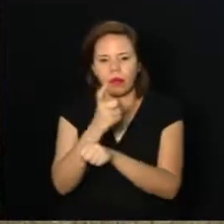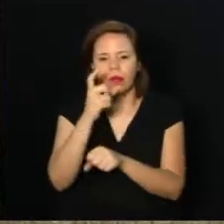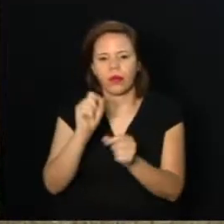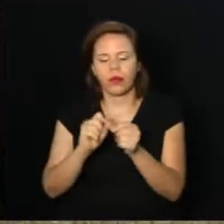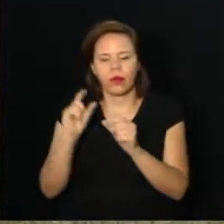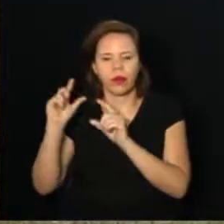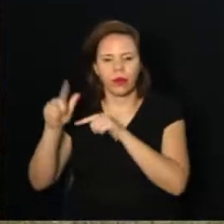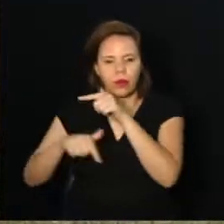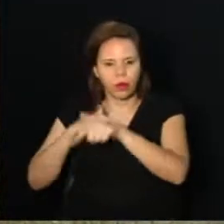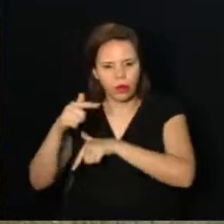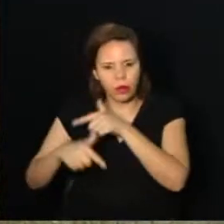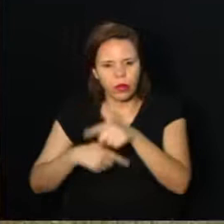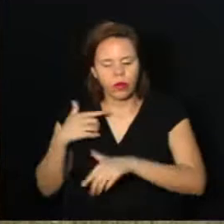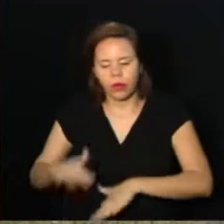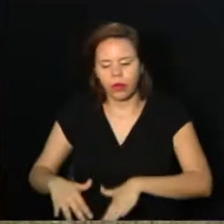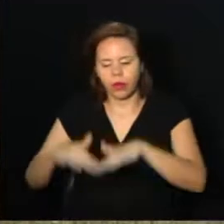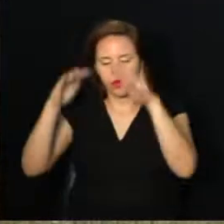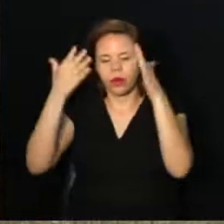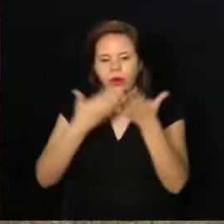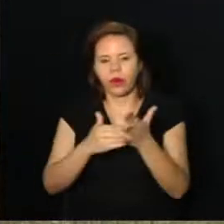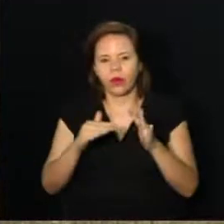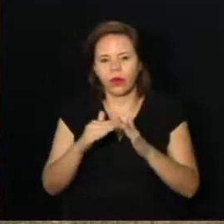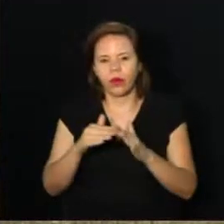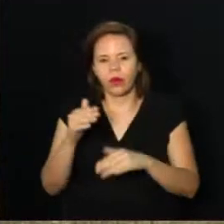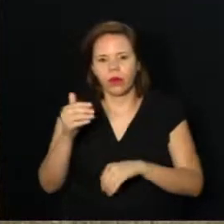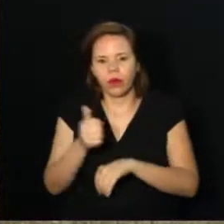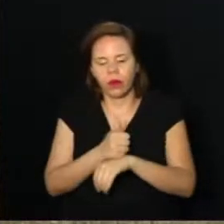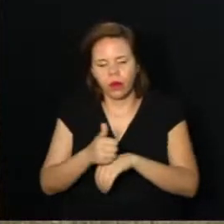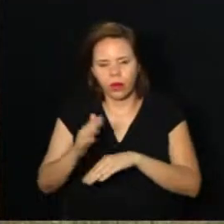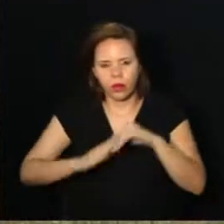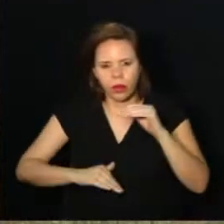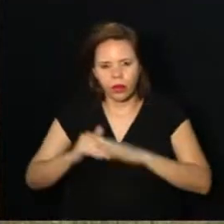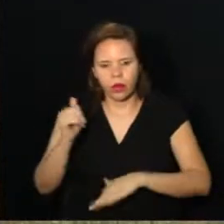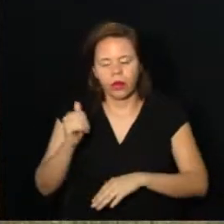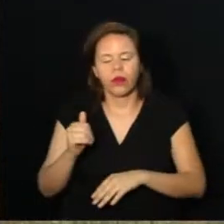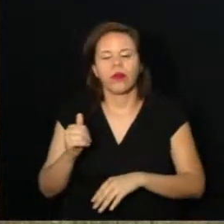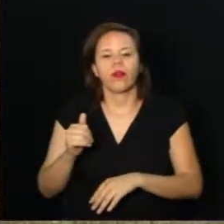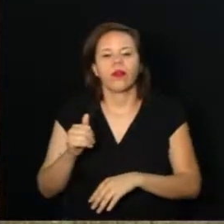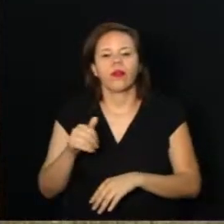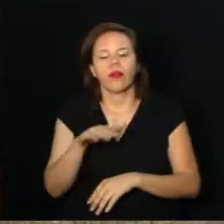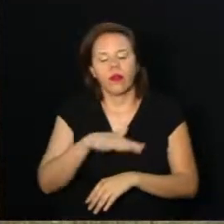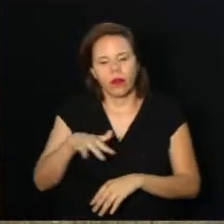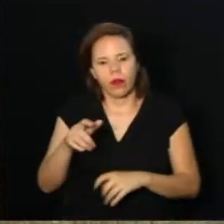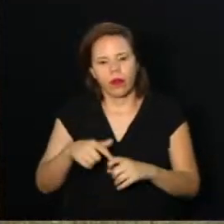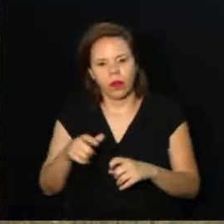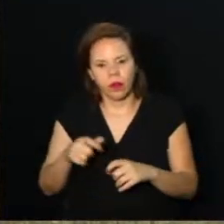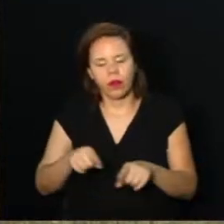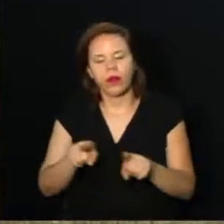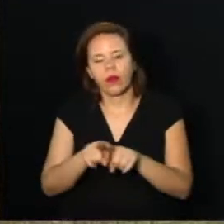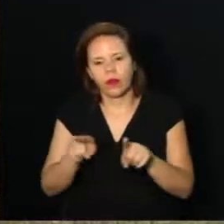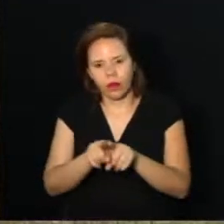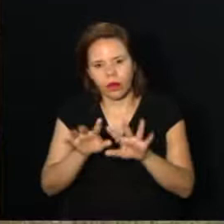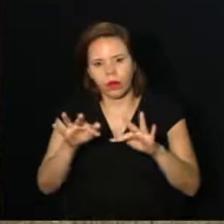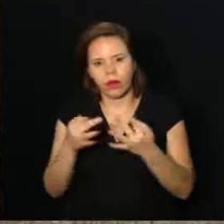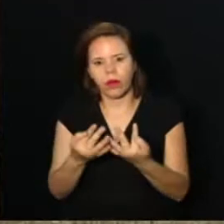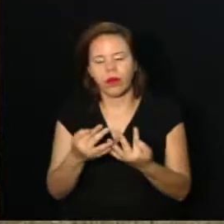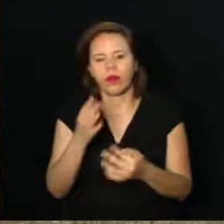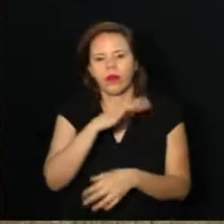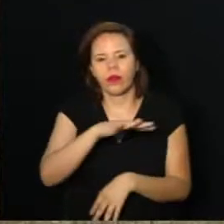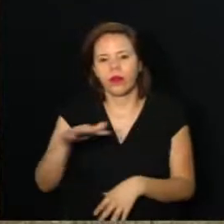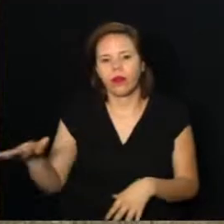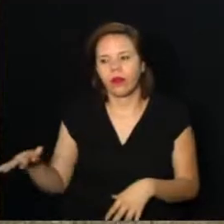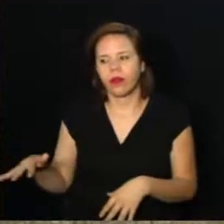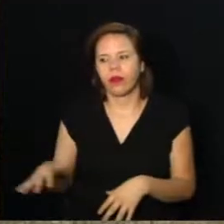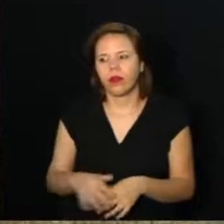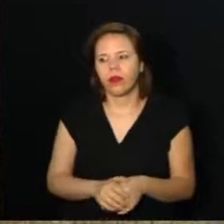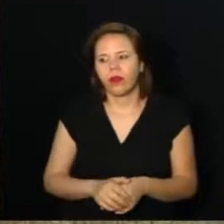escolar. Muitos profissionais da área da educação, área médica, inclusive pais de crianças com dislexia, estão presentes aqui